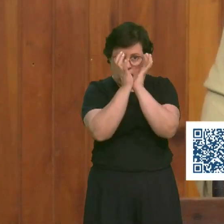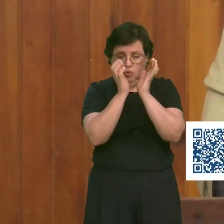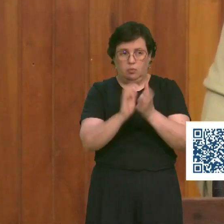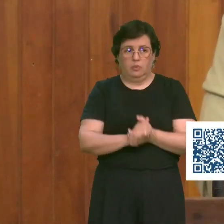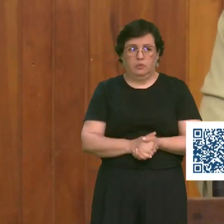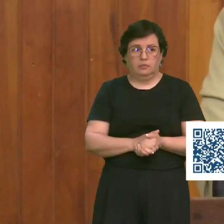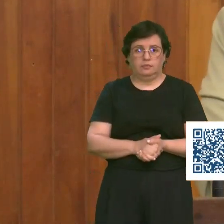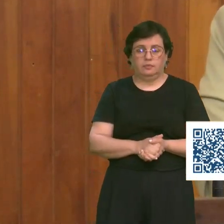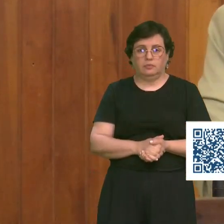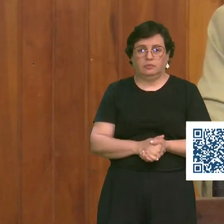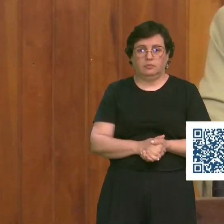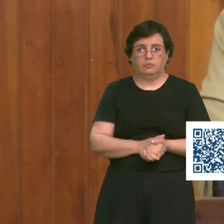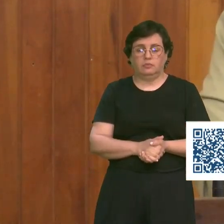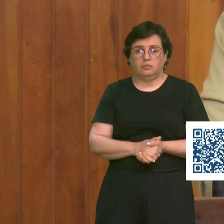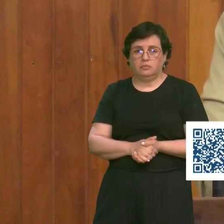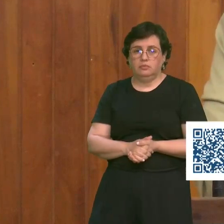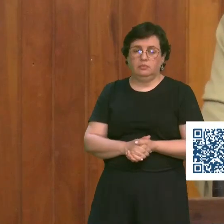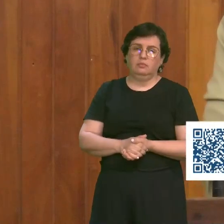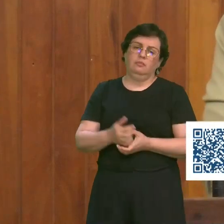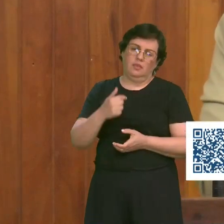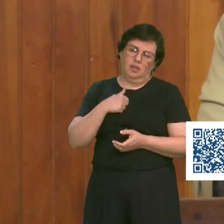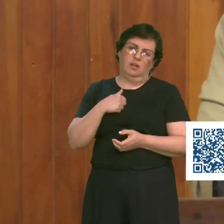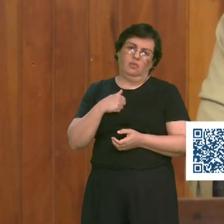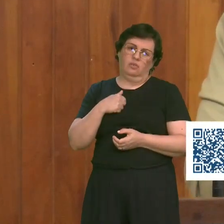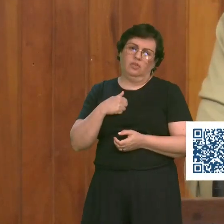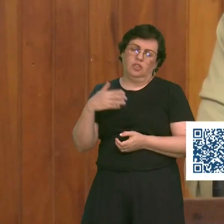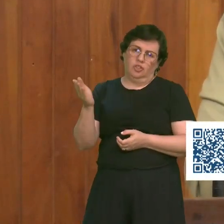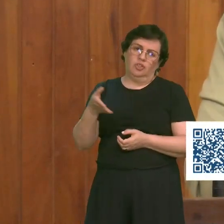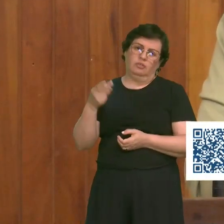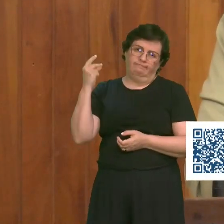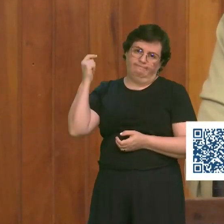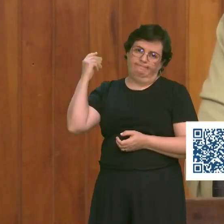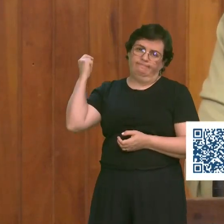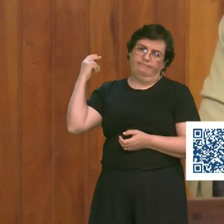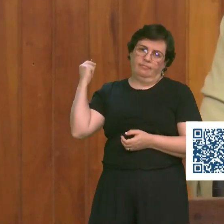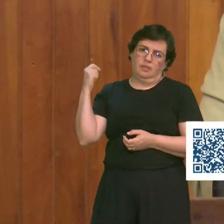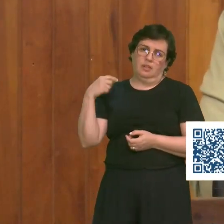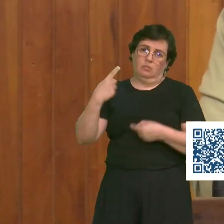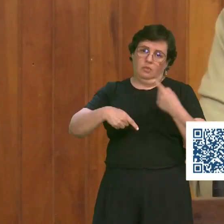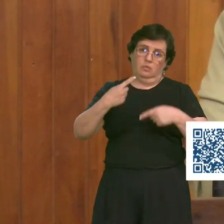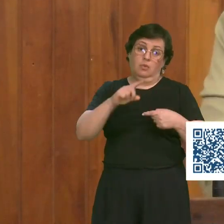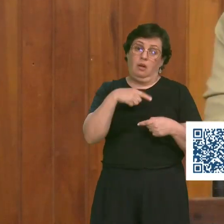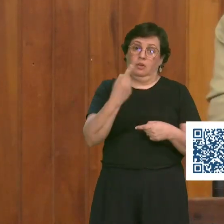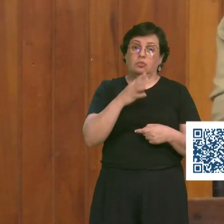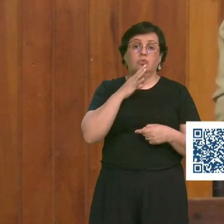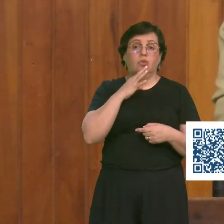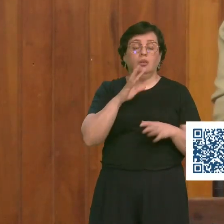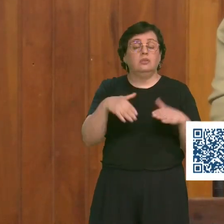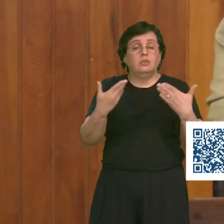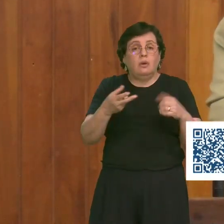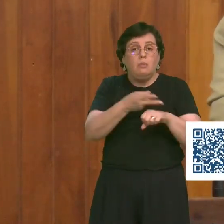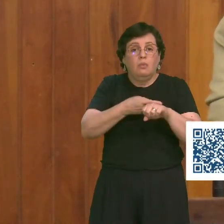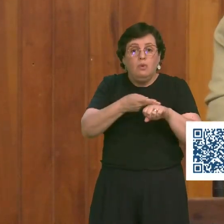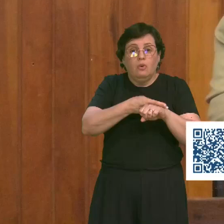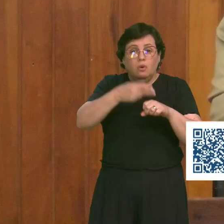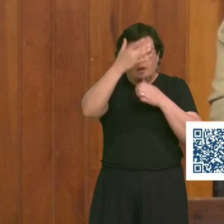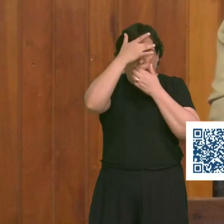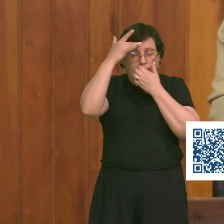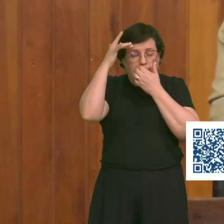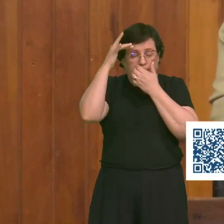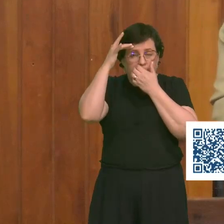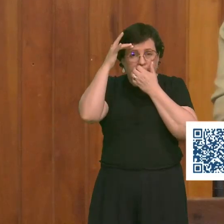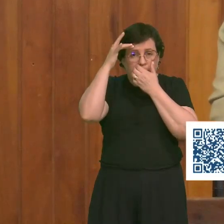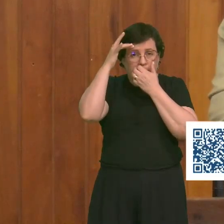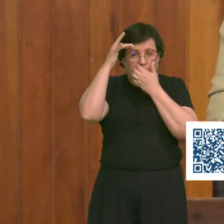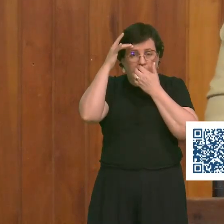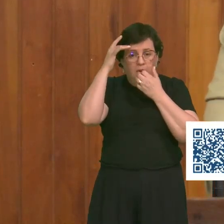equipe eu estou há um bom tempo já na política a gente conhece então eu busquei naqueles servidores